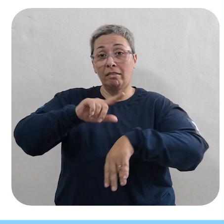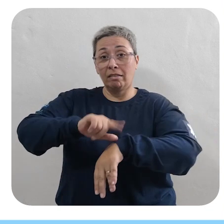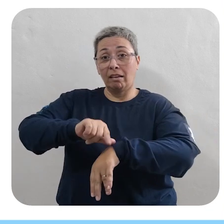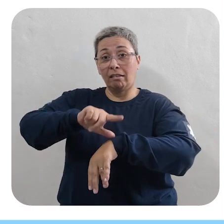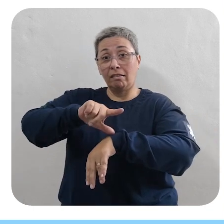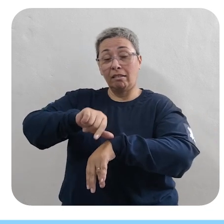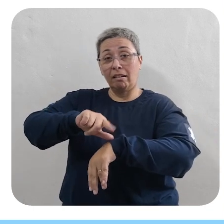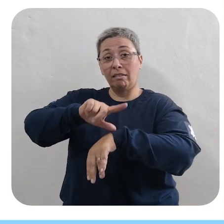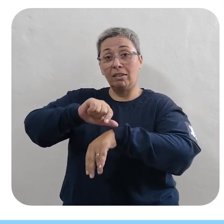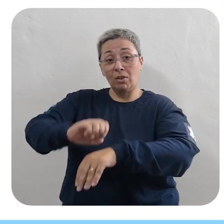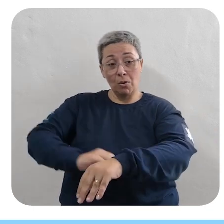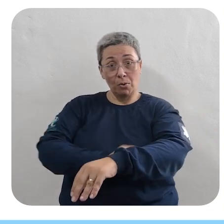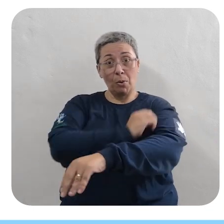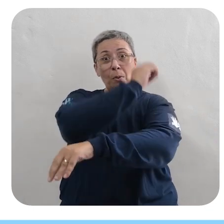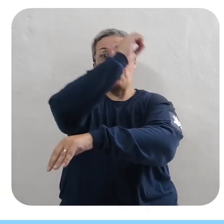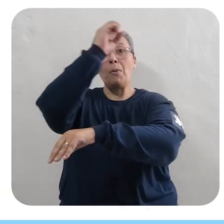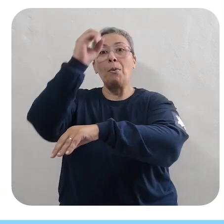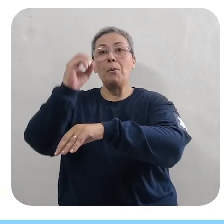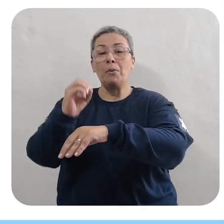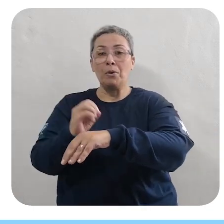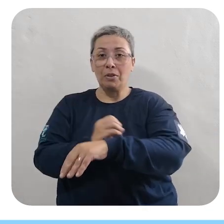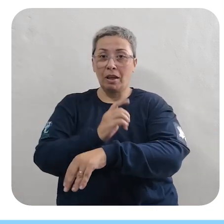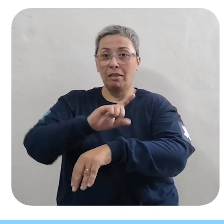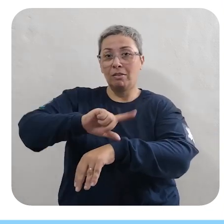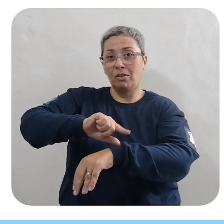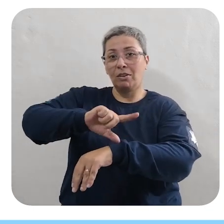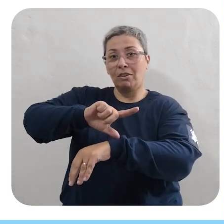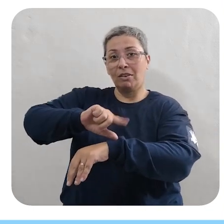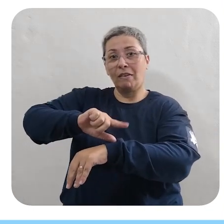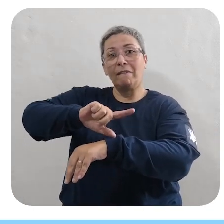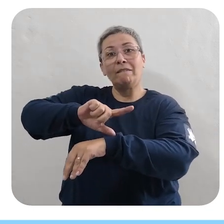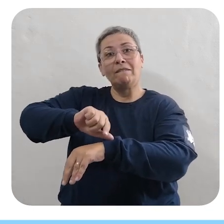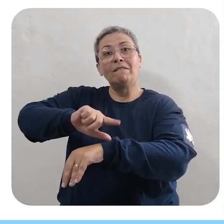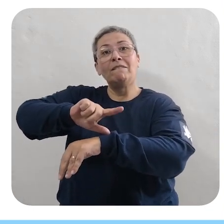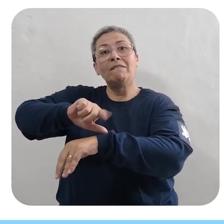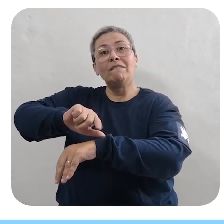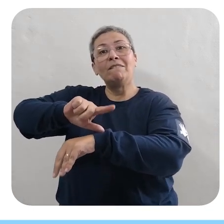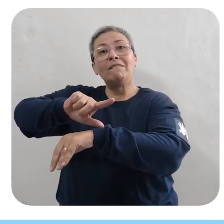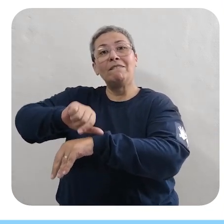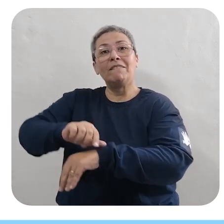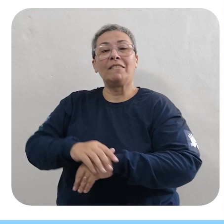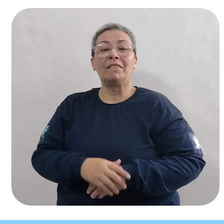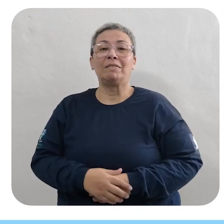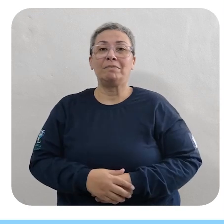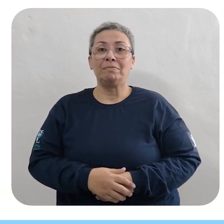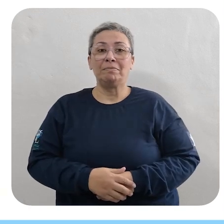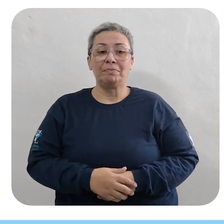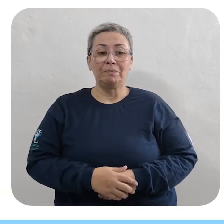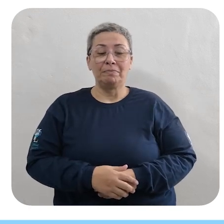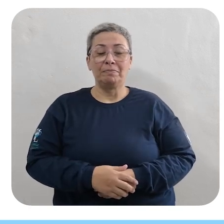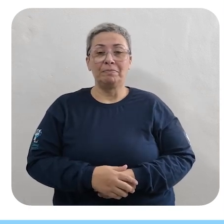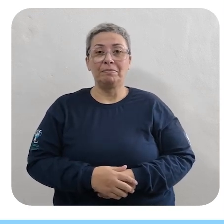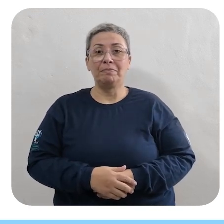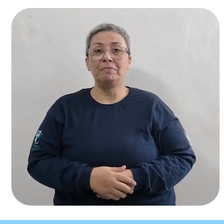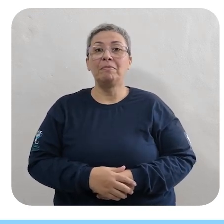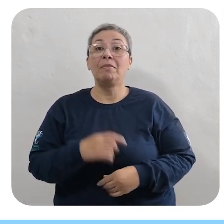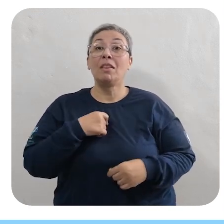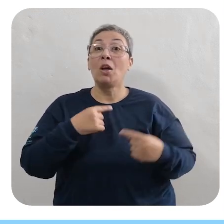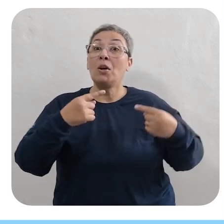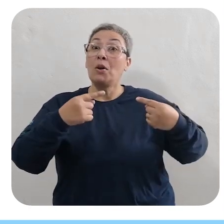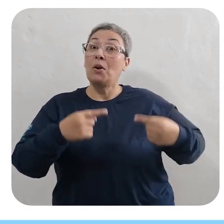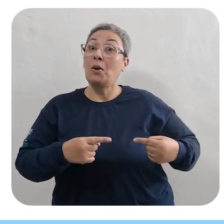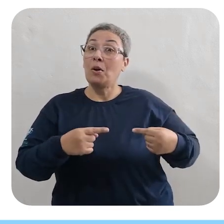alegria de fazer meu tic-tac de noite, noite e dia. Tic-tac, tic-tac, tic-tac.